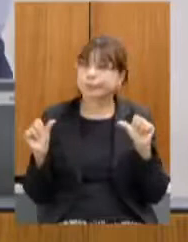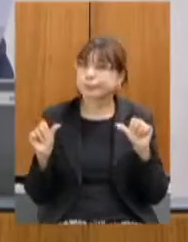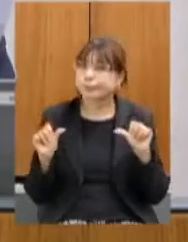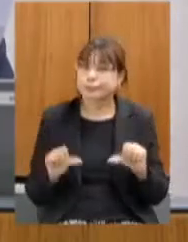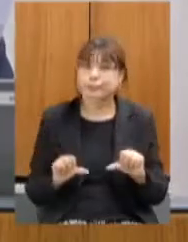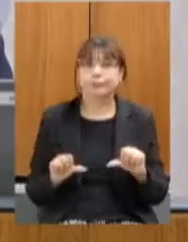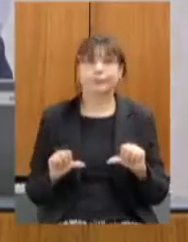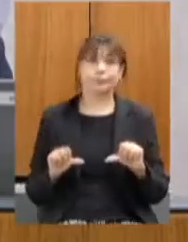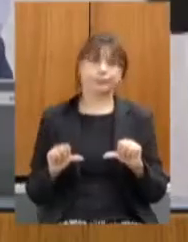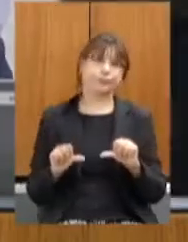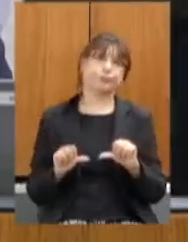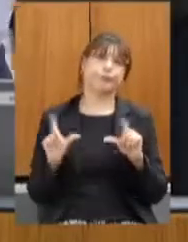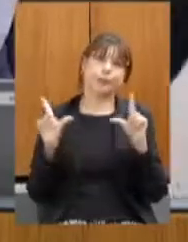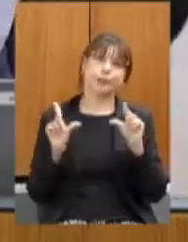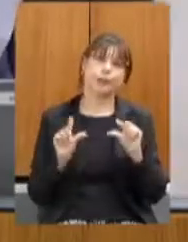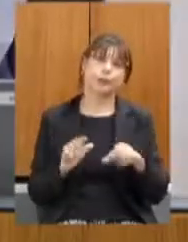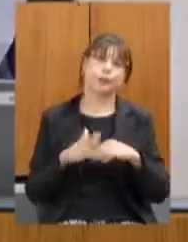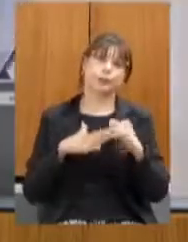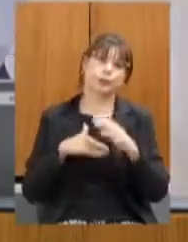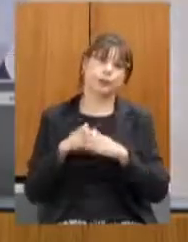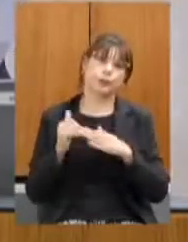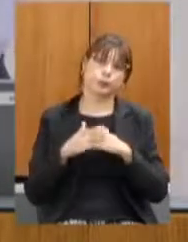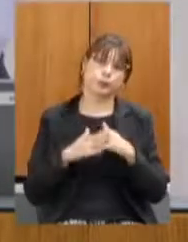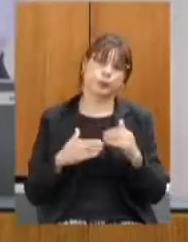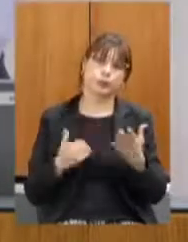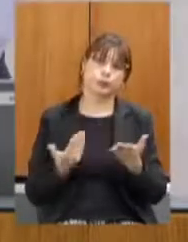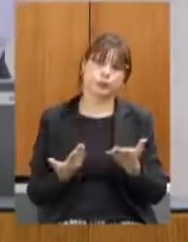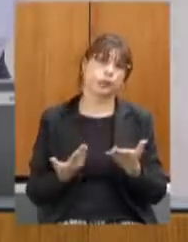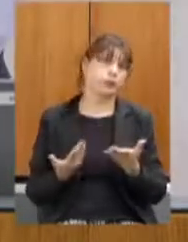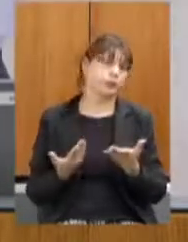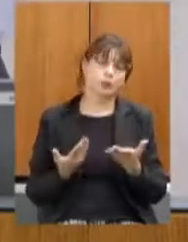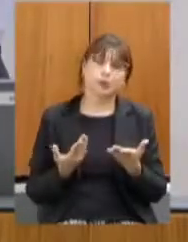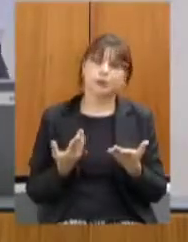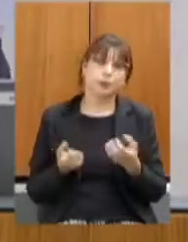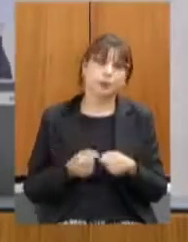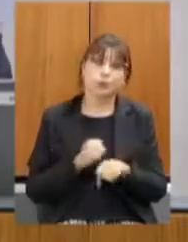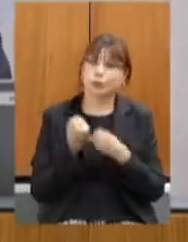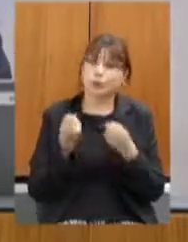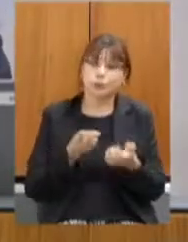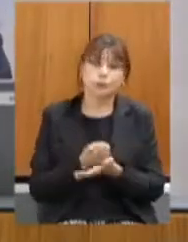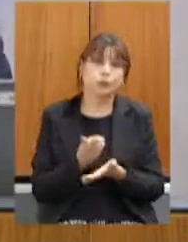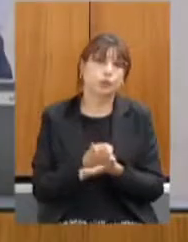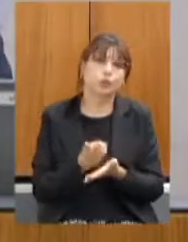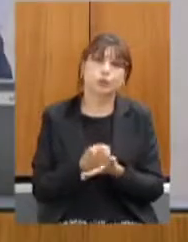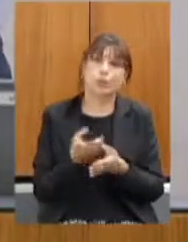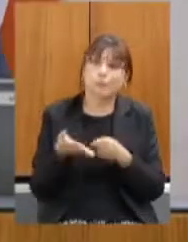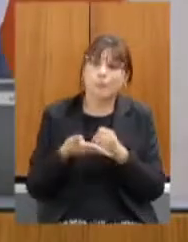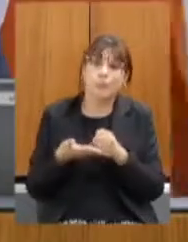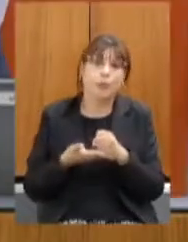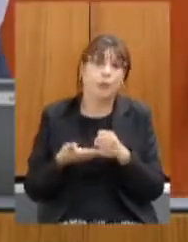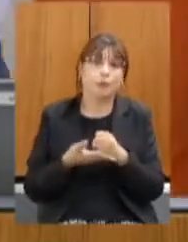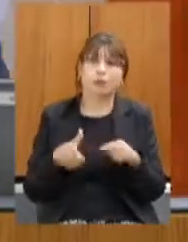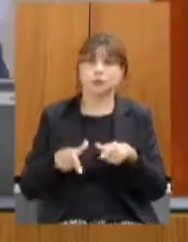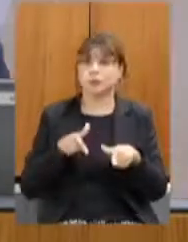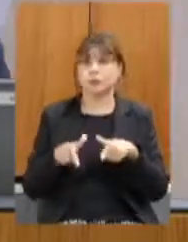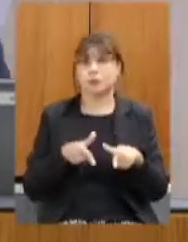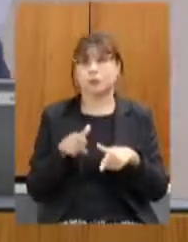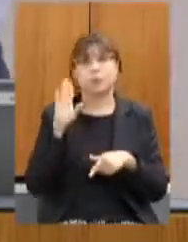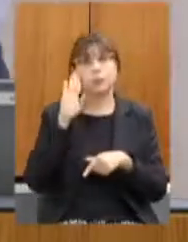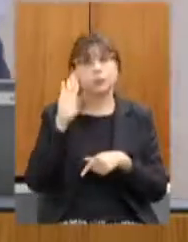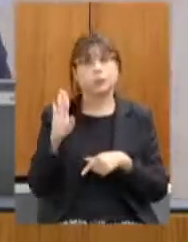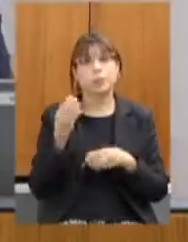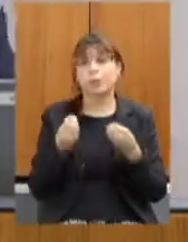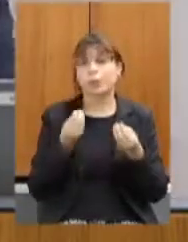Evidente e insustentável para a manutenção das atividades básicas e principalmente composição das